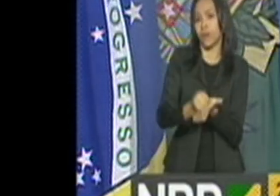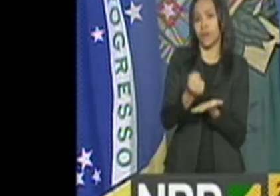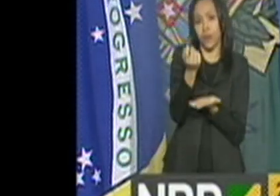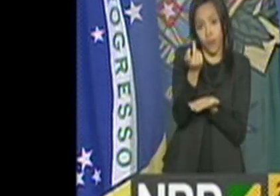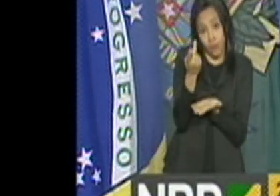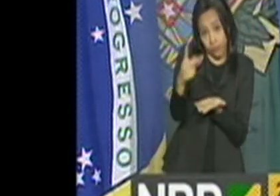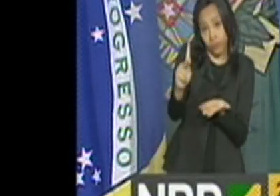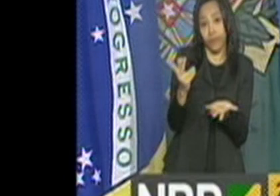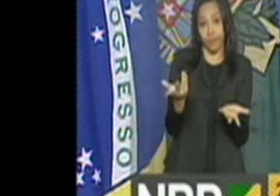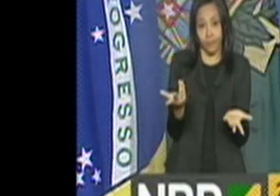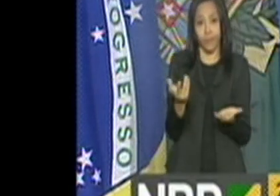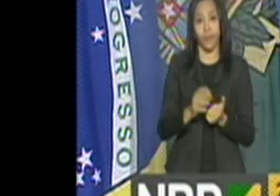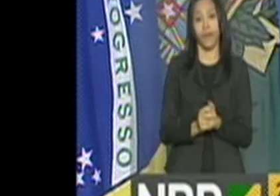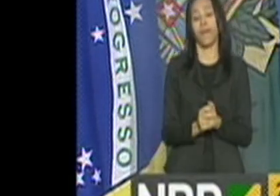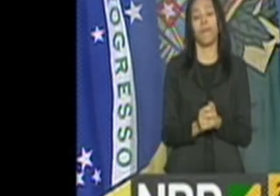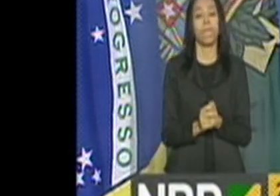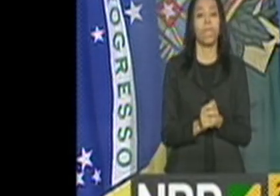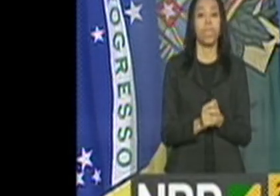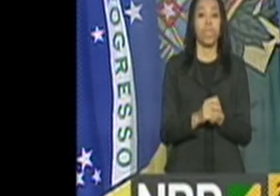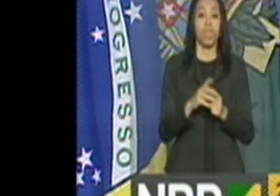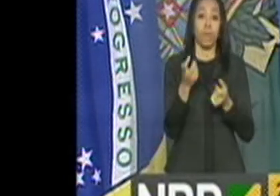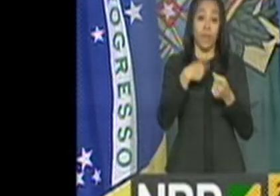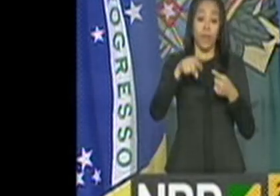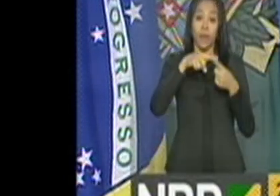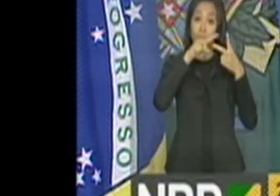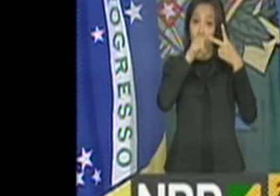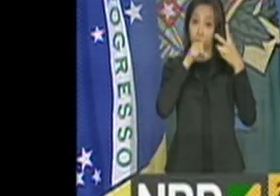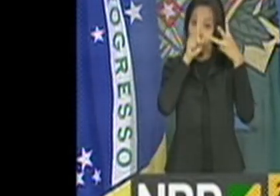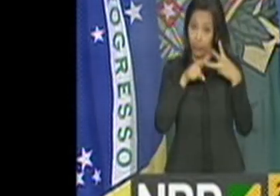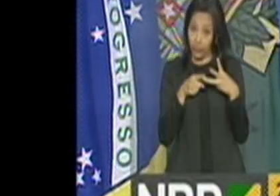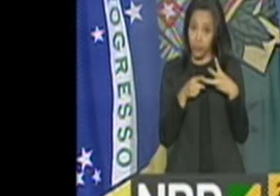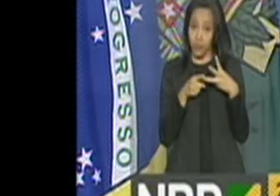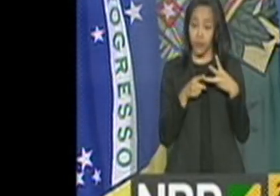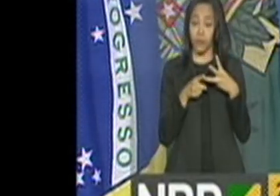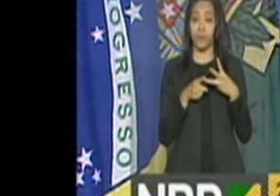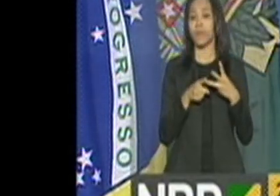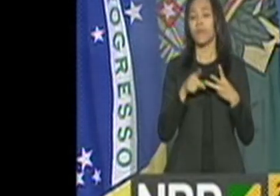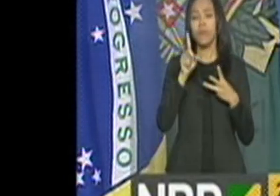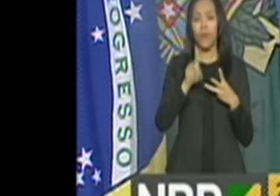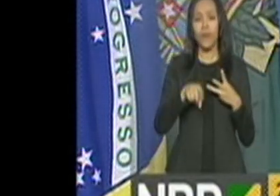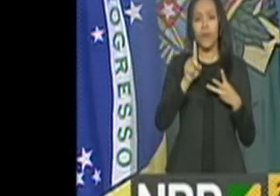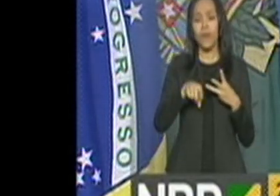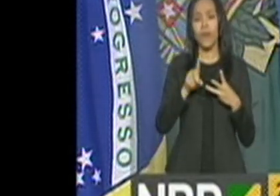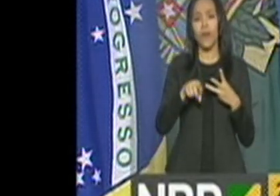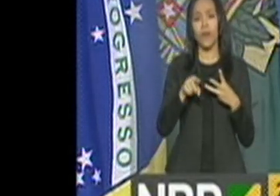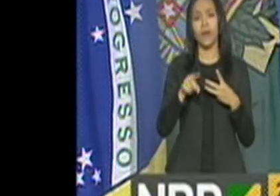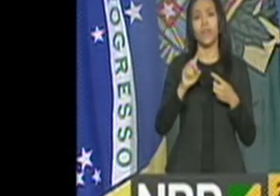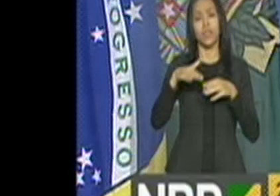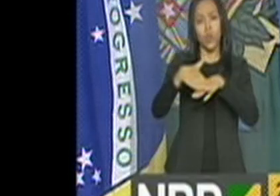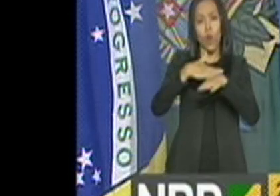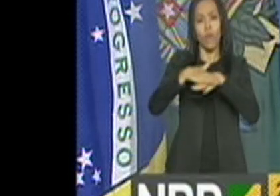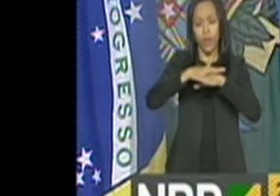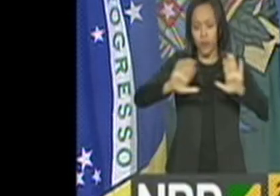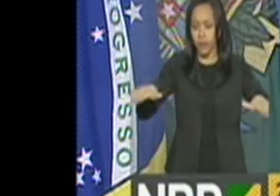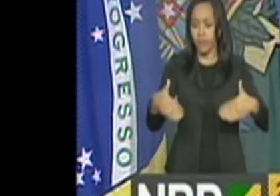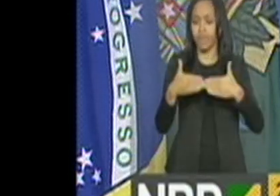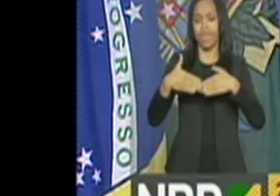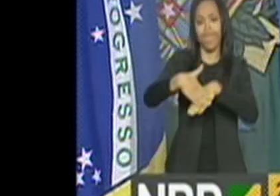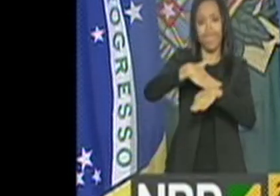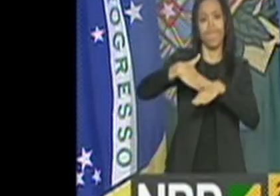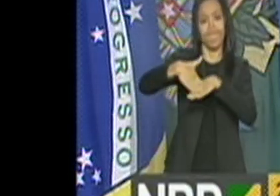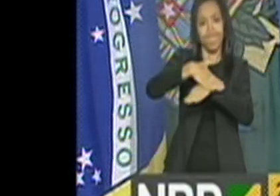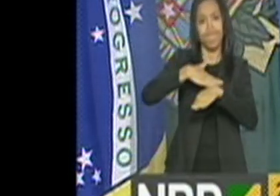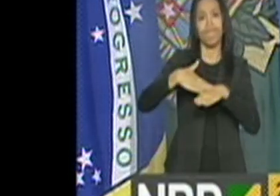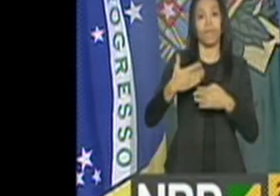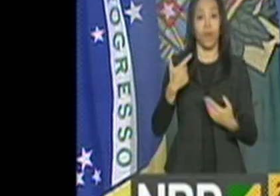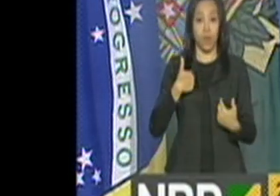seu trabalho. Há um terceiro ponto que derivou de todas essas conversações. Eu